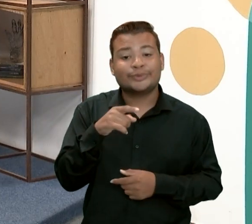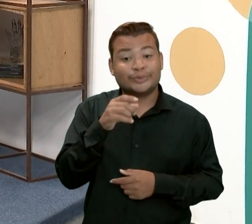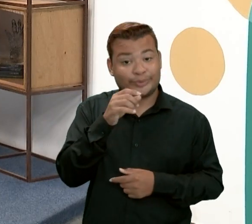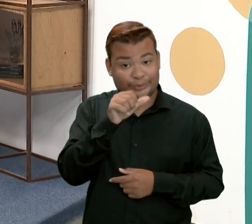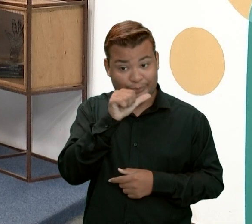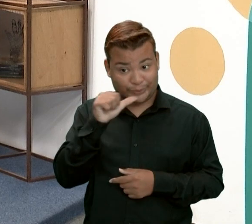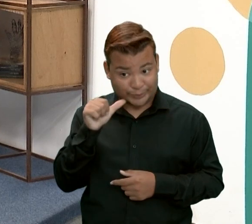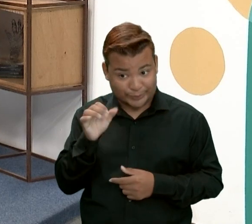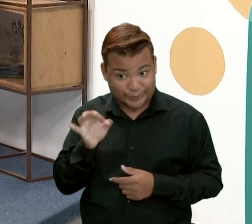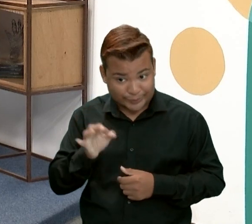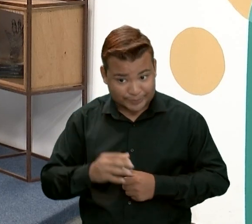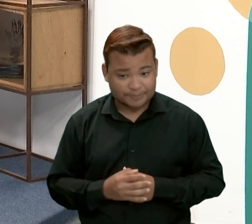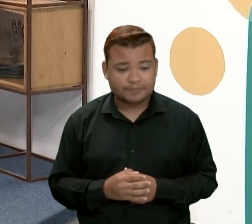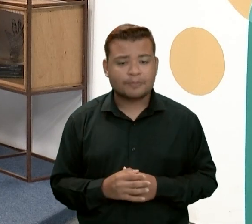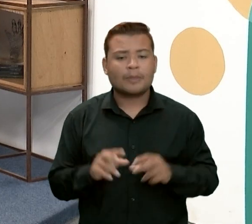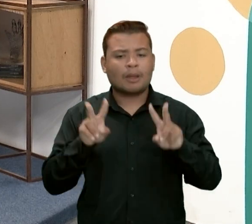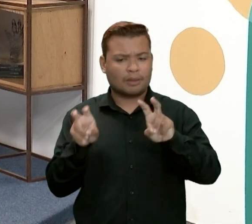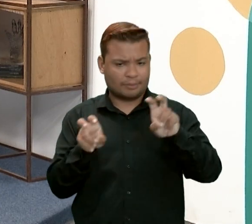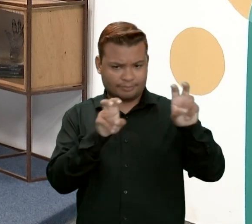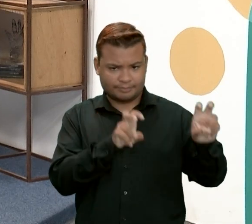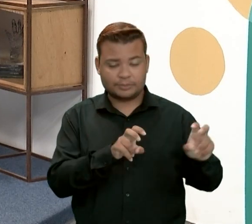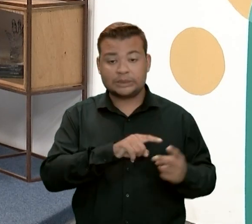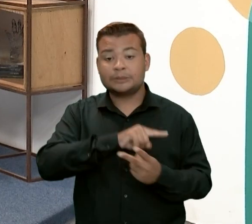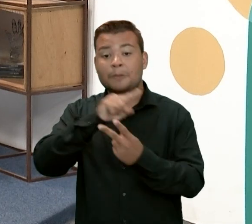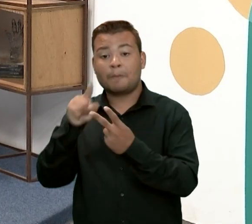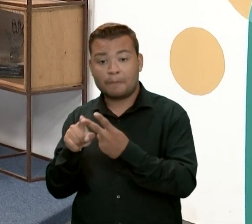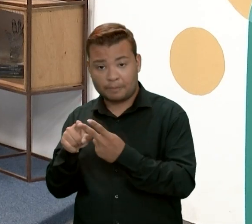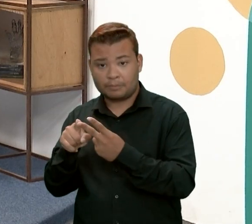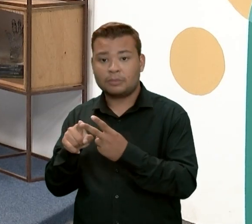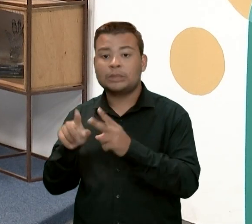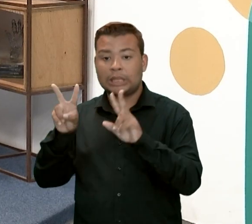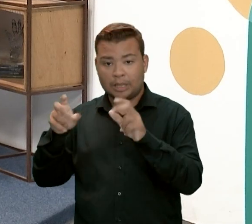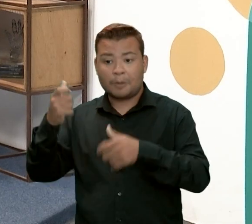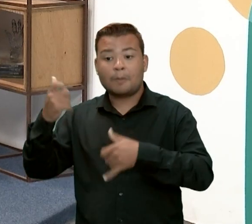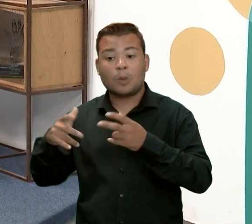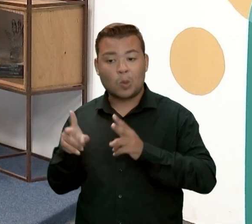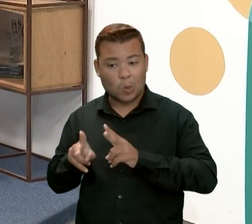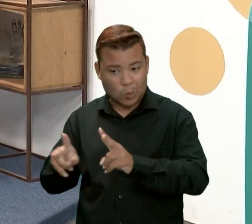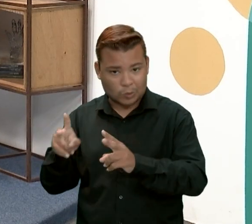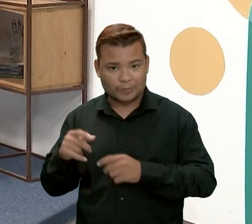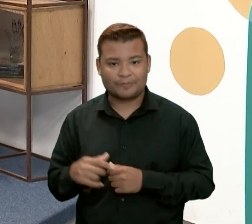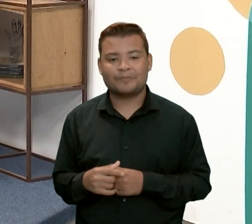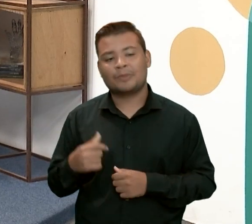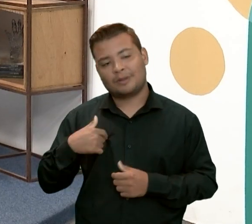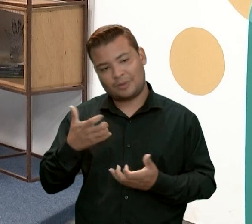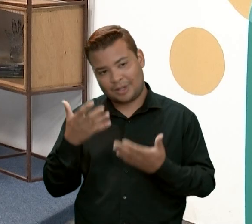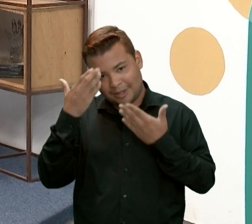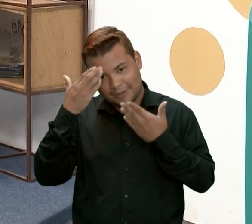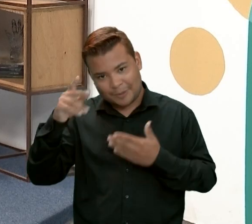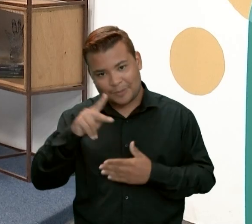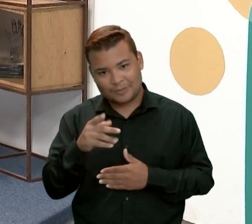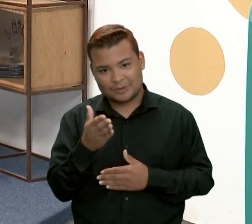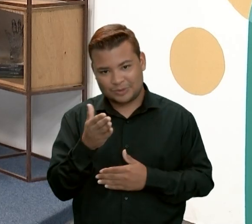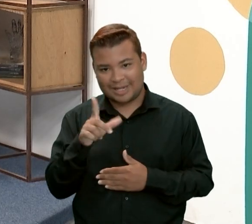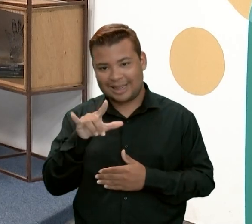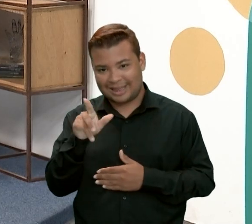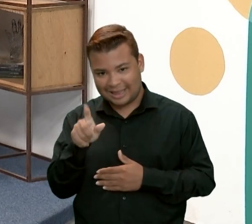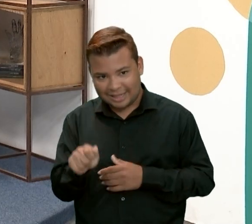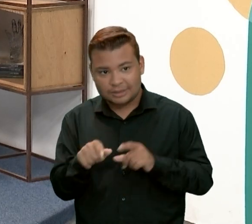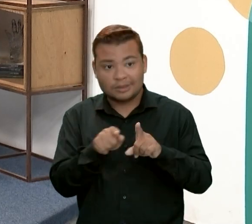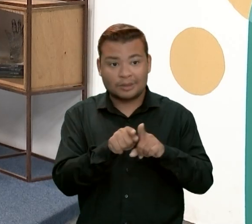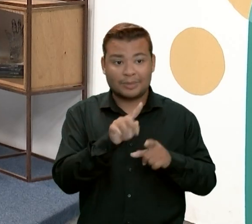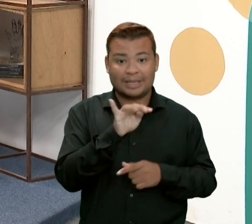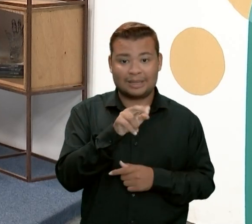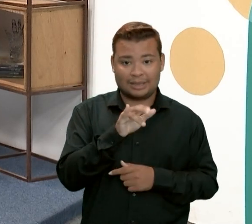A gente volta a falar sobre esse assunto no próximo bloco. Agora, quero então aqui agradecer a professora Laísa, também a professora Tânia.